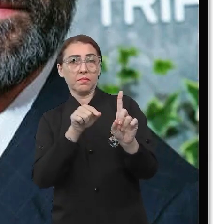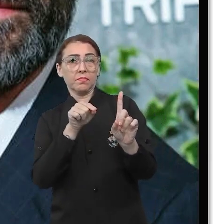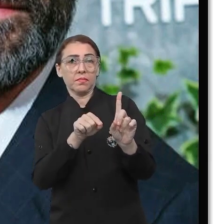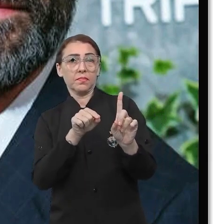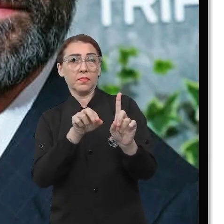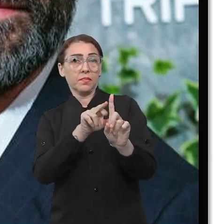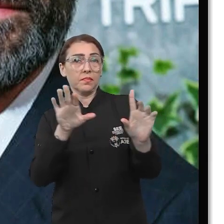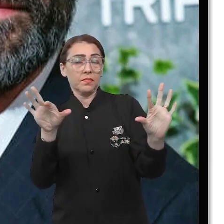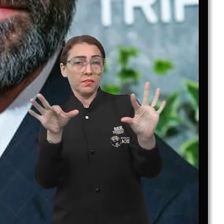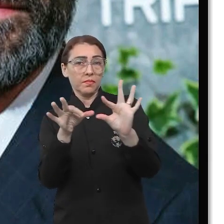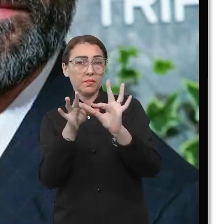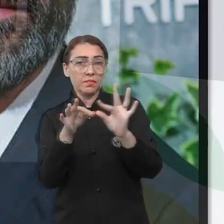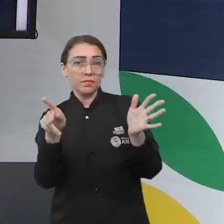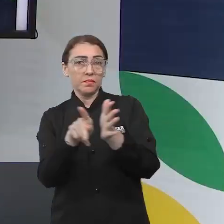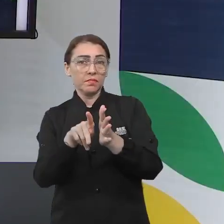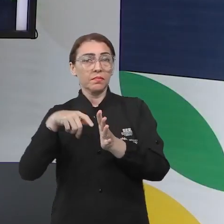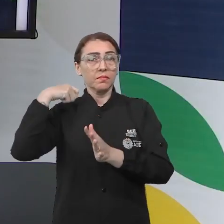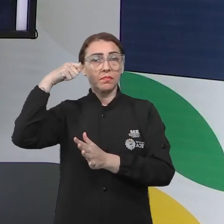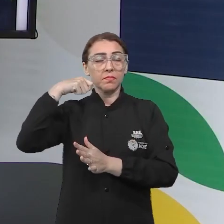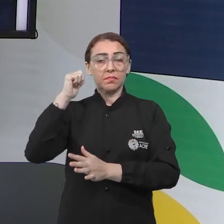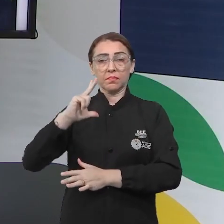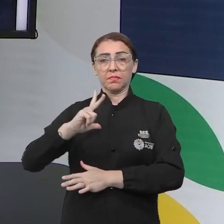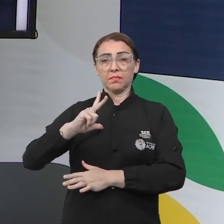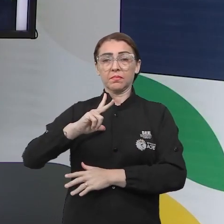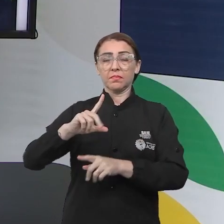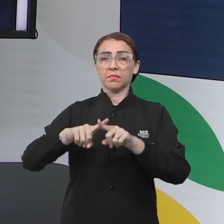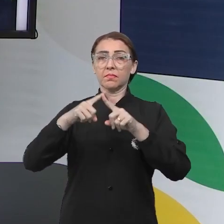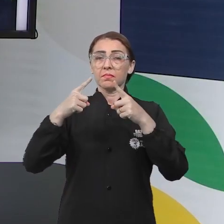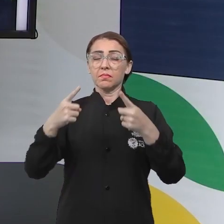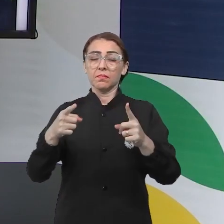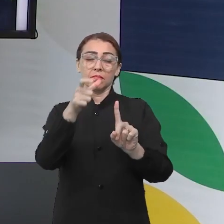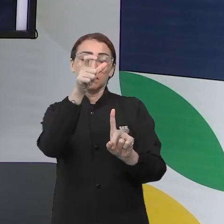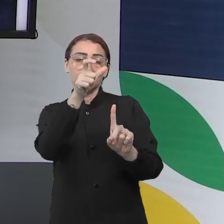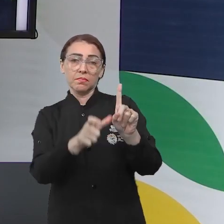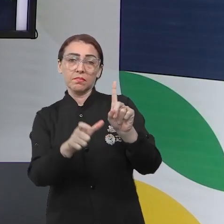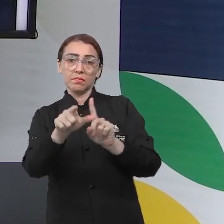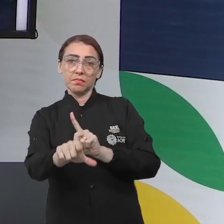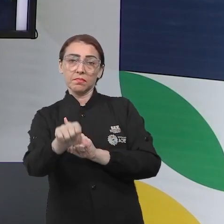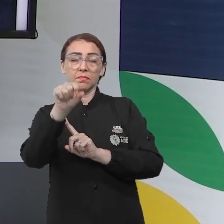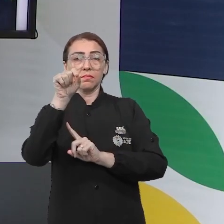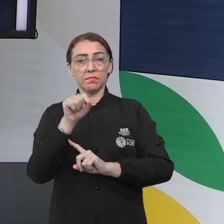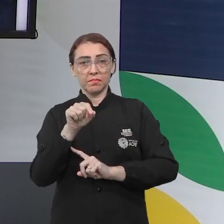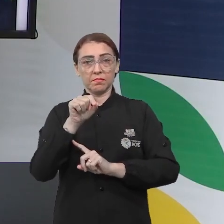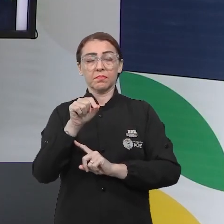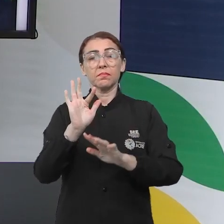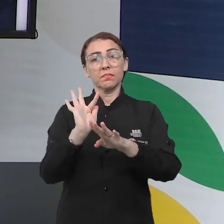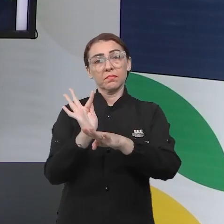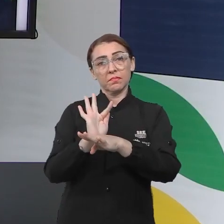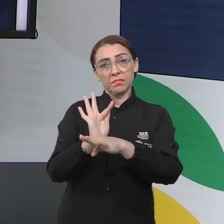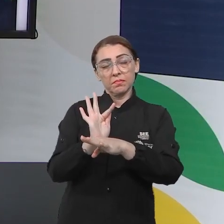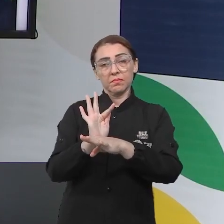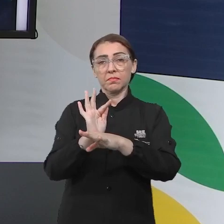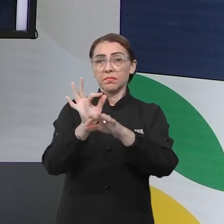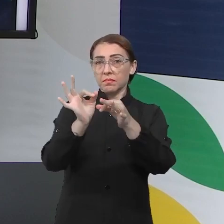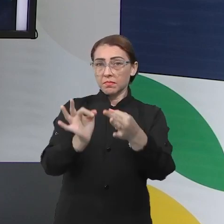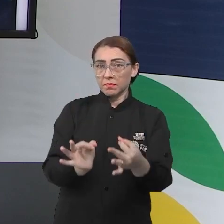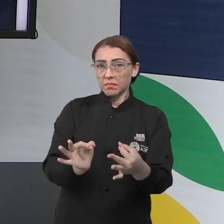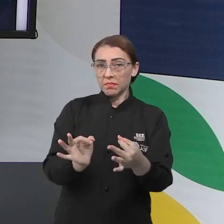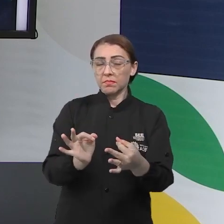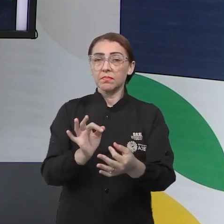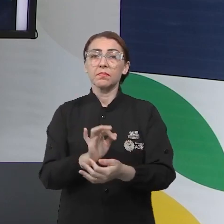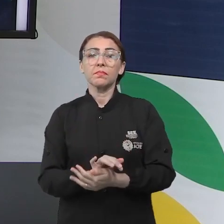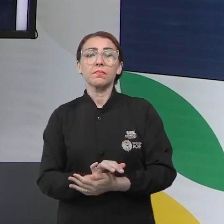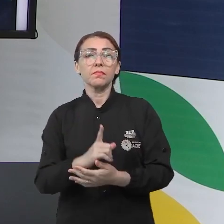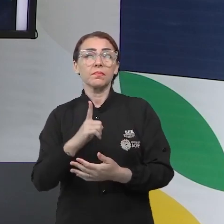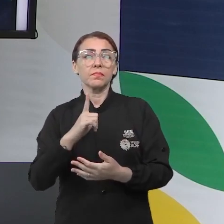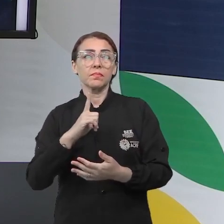não está ligado ao ator, e sim ao personagem aqui do filme X-Men, certo? Então,